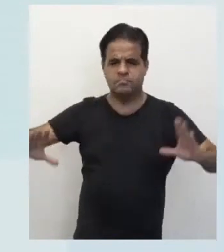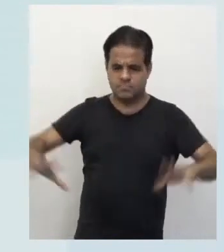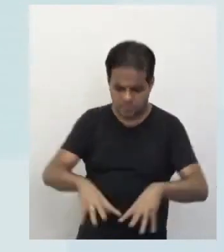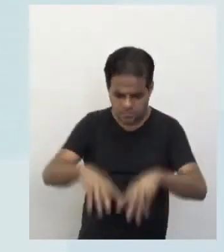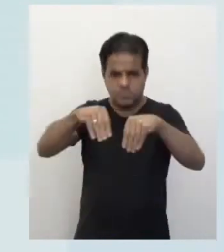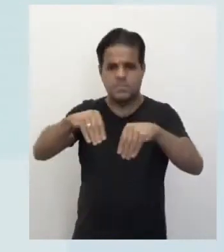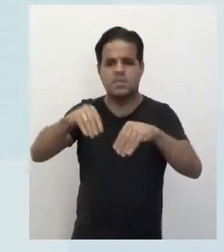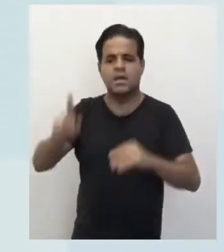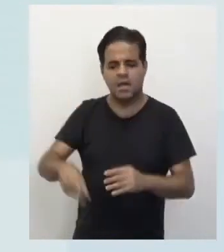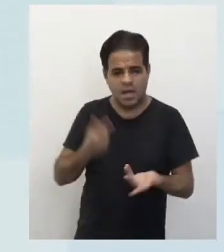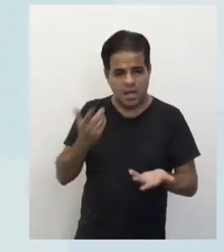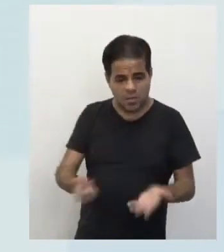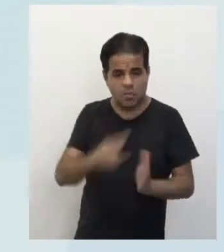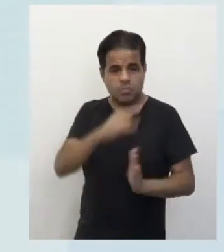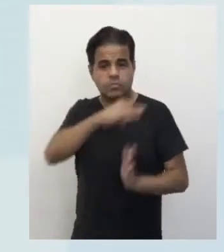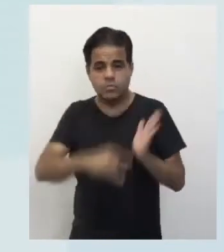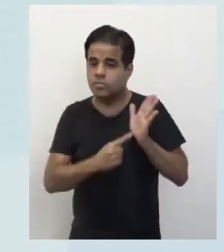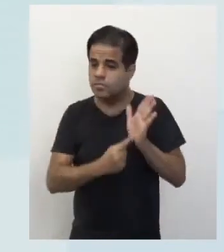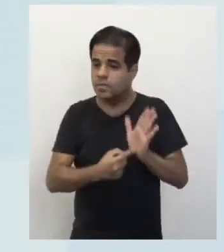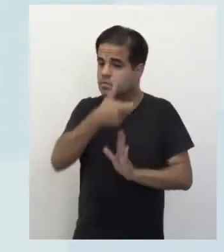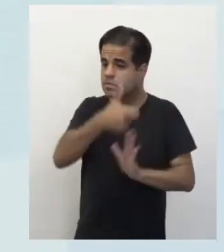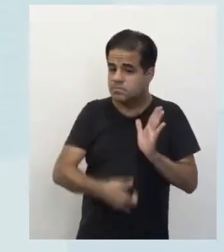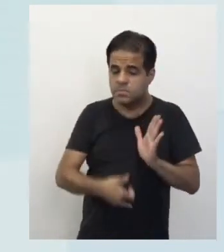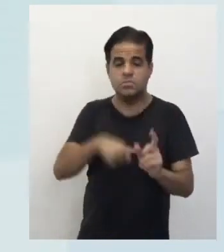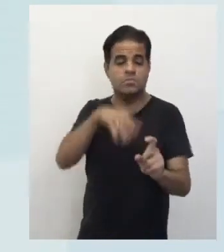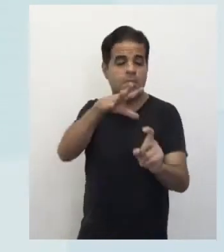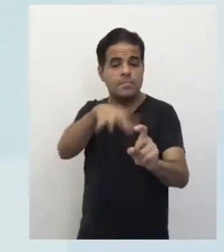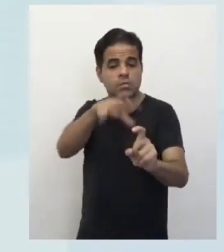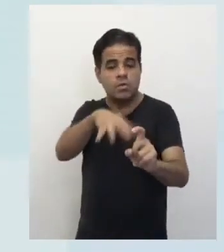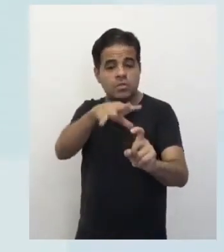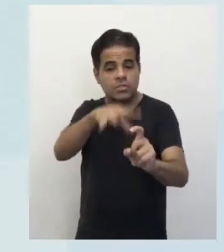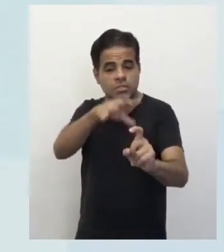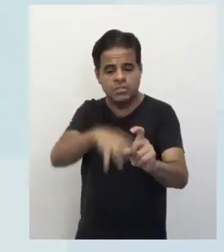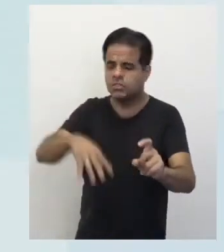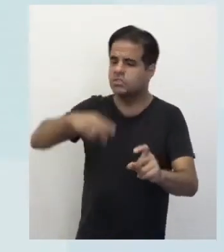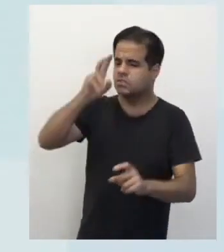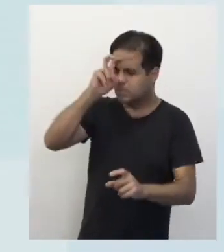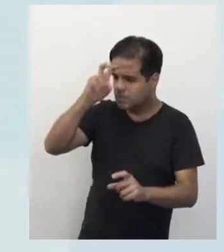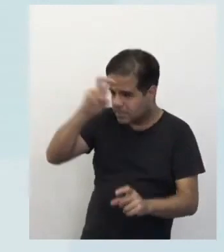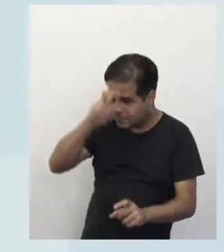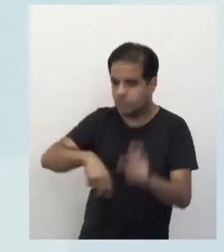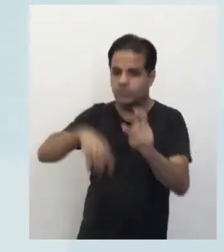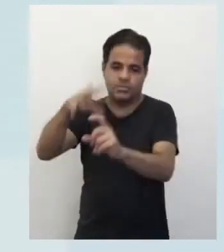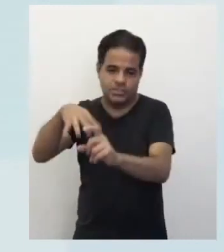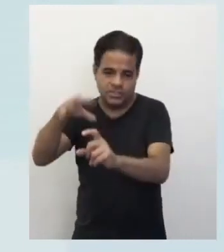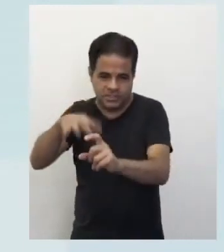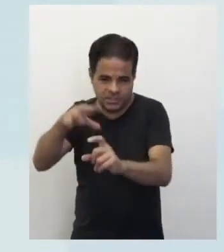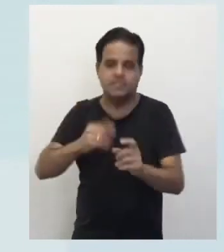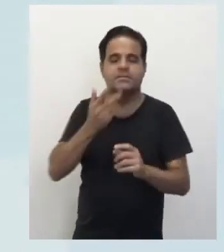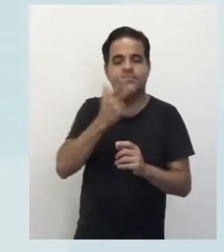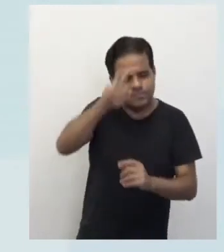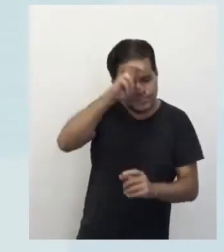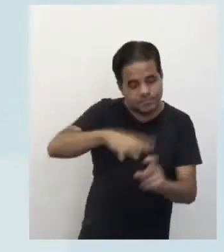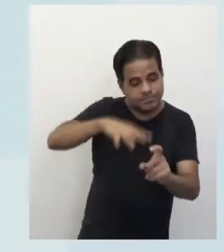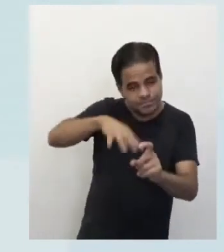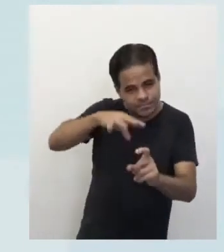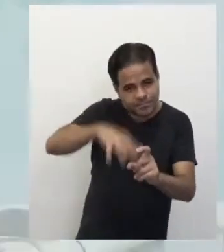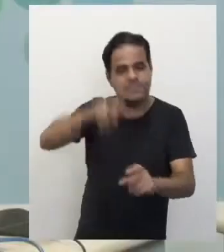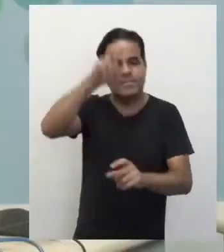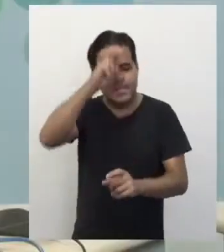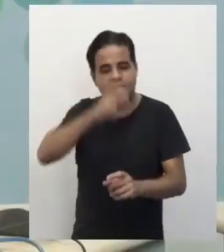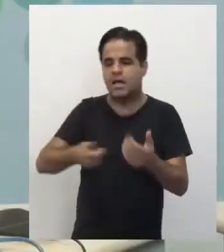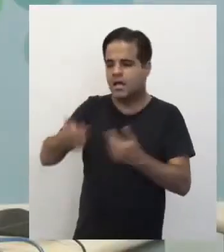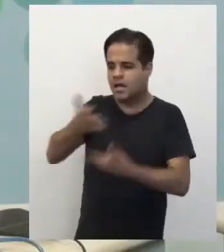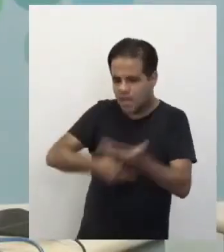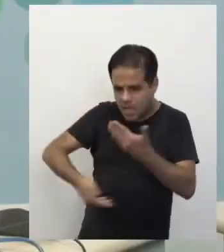um documento que nos conta um pouquinho sobre a mitologia egípcia, que nos conta um pouquinho sobre a relação entre